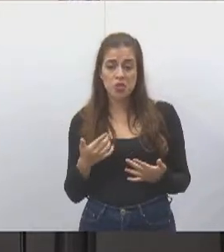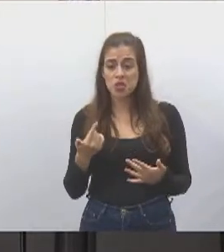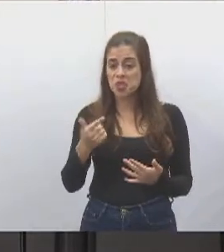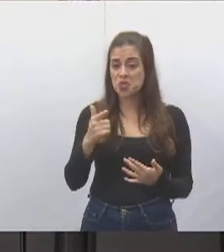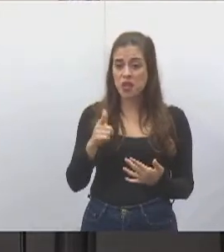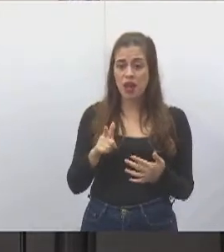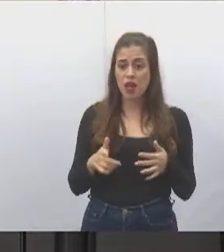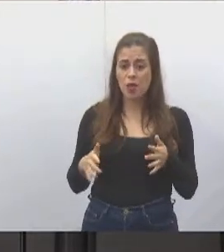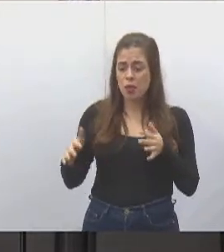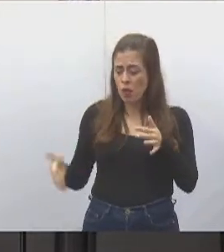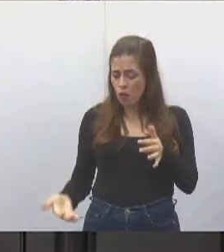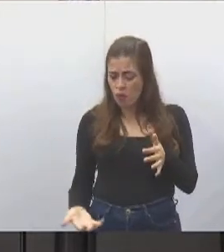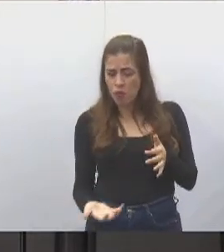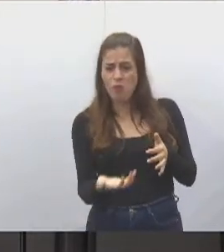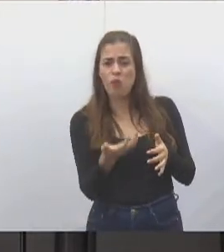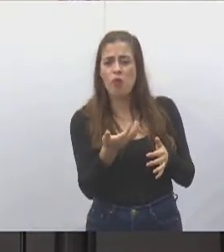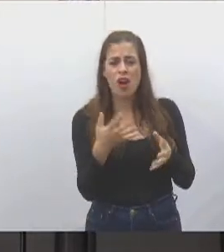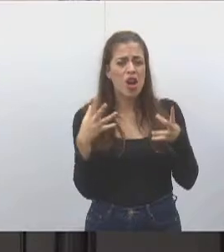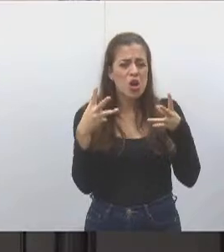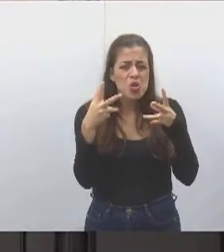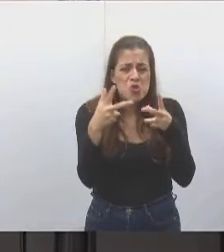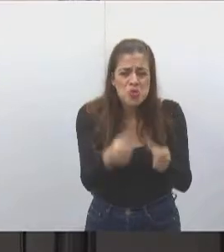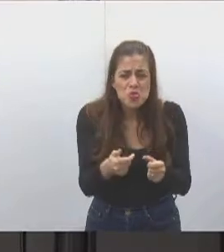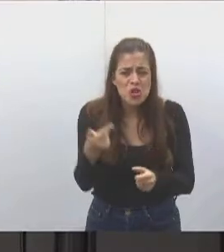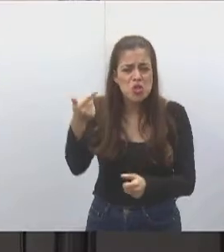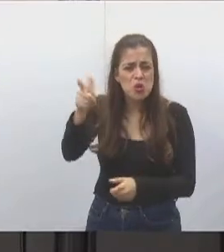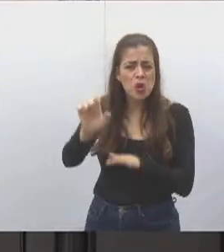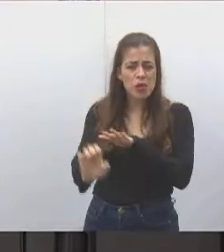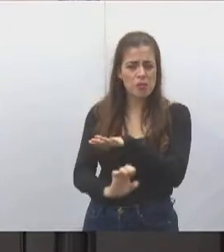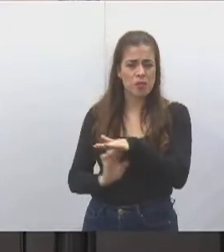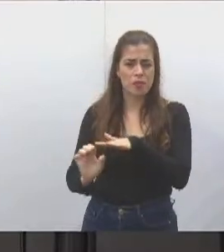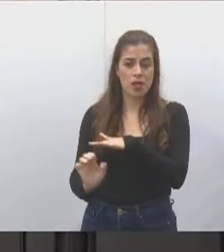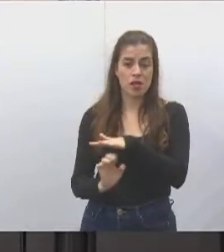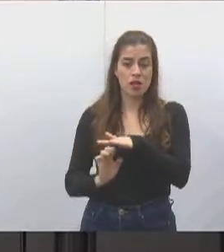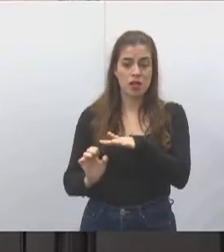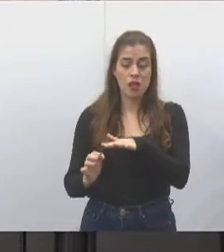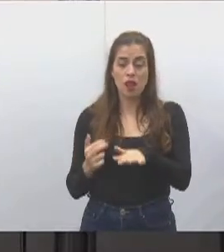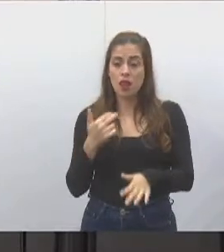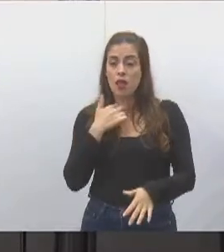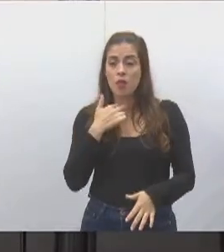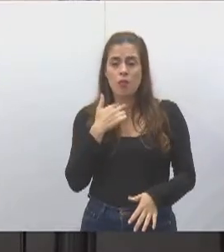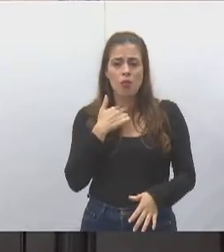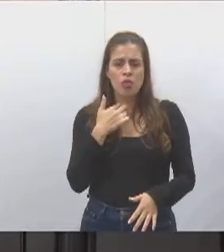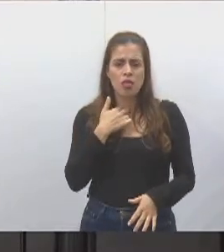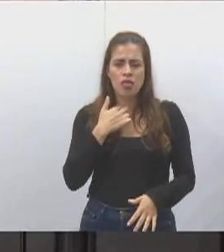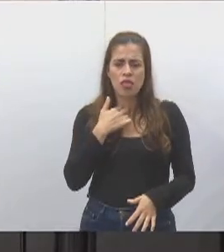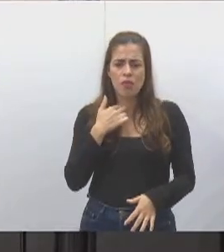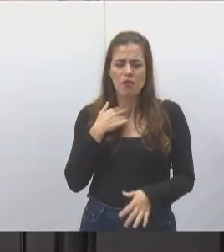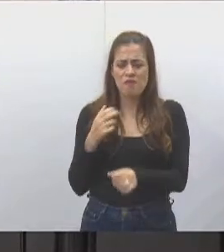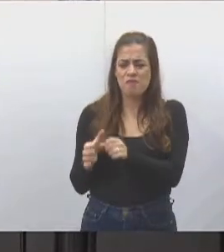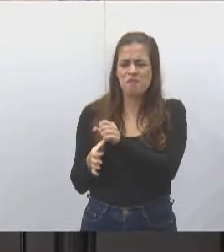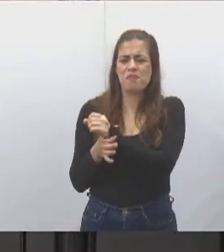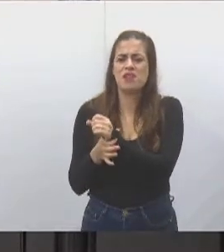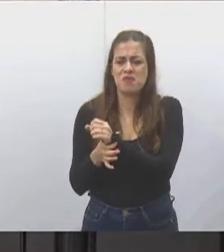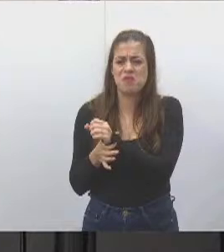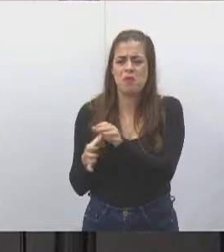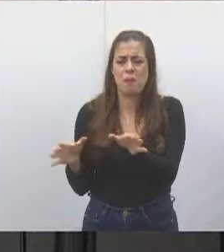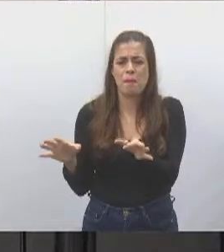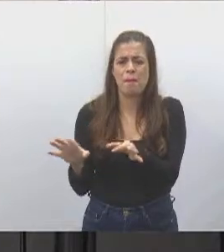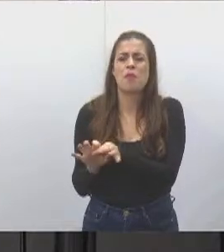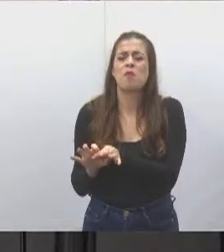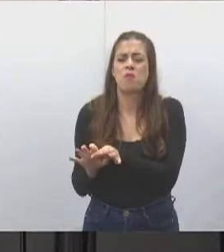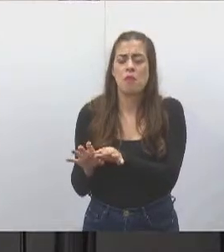pátio, até uma retroescavadeira, tudo é terceirizado, né? Nós não podemos ficar na mão de terceiros